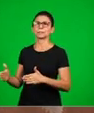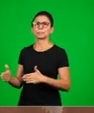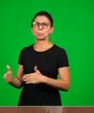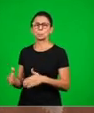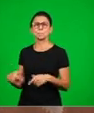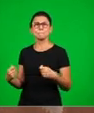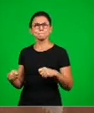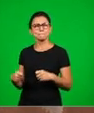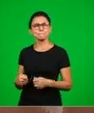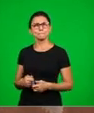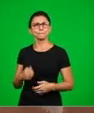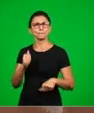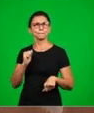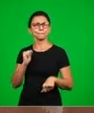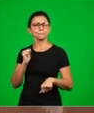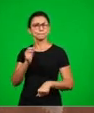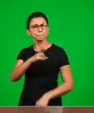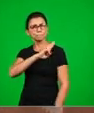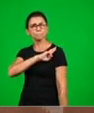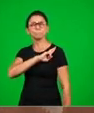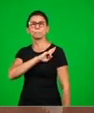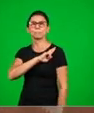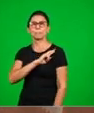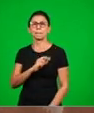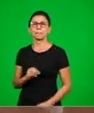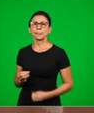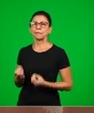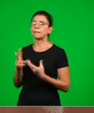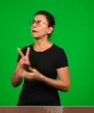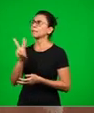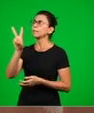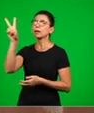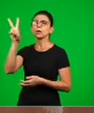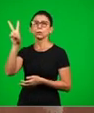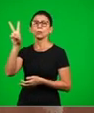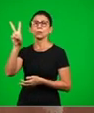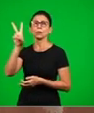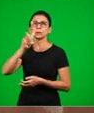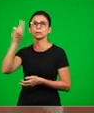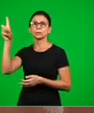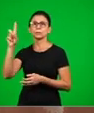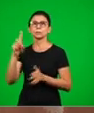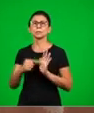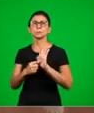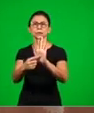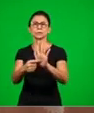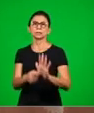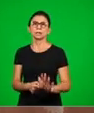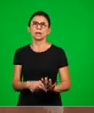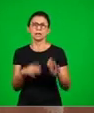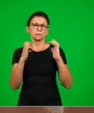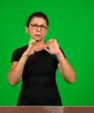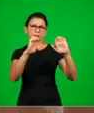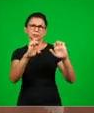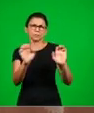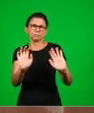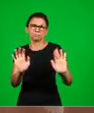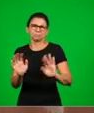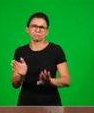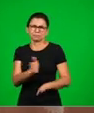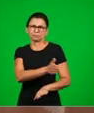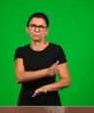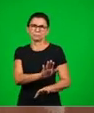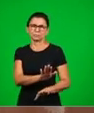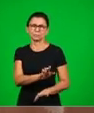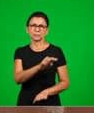lugar, valor a isso que Deus está fazendo no nosso meio. Não importa, no Evangelho não, o Evangelho é uma coisa que está para lá. E tem que estar